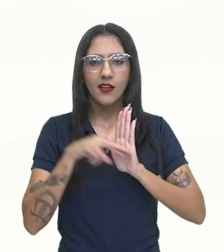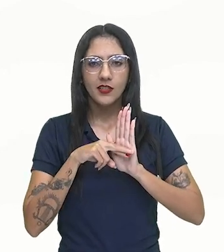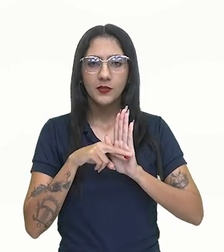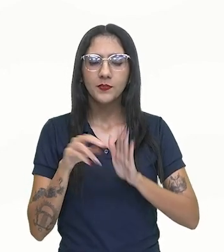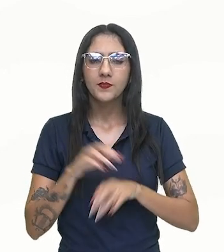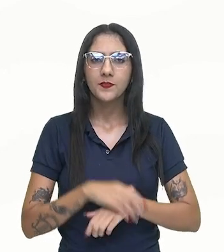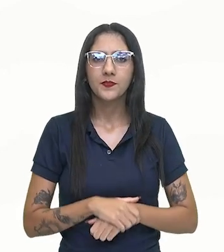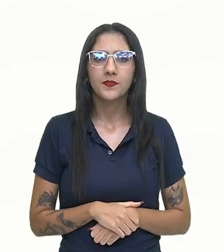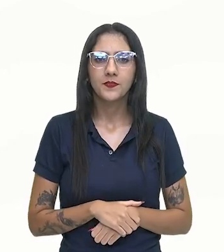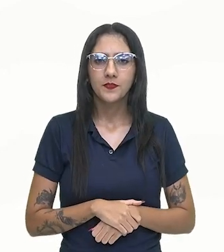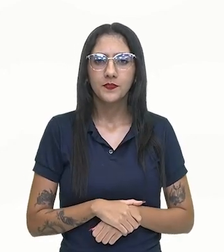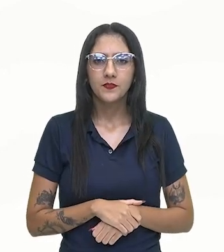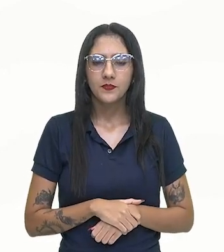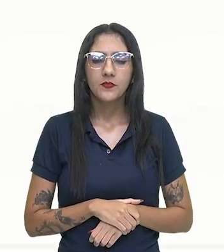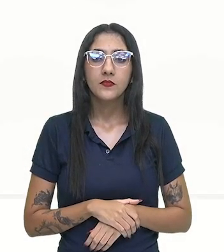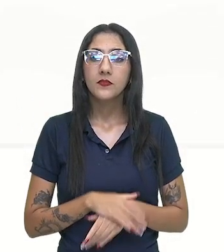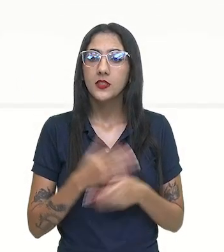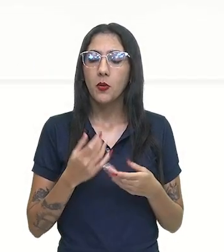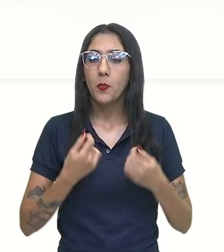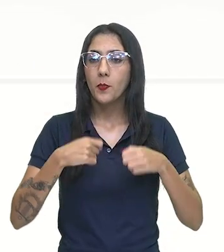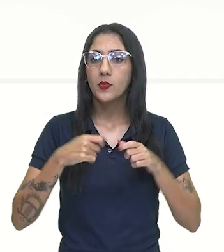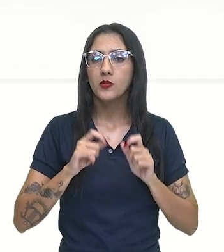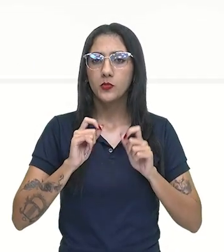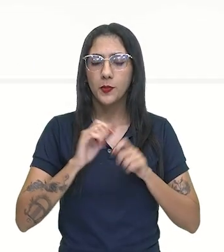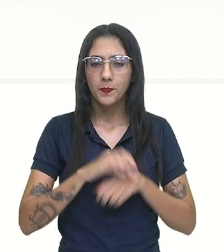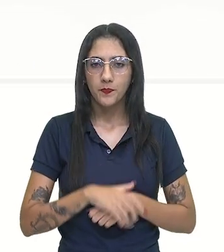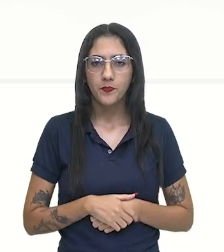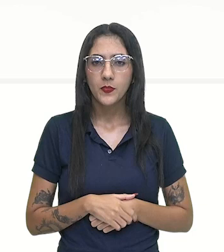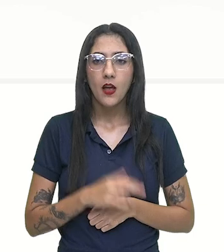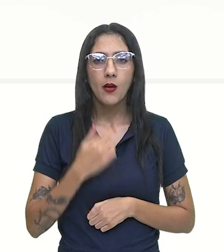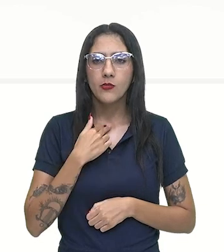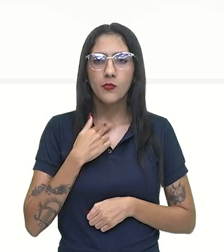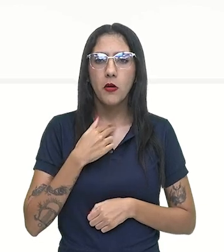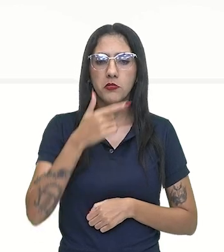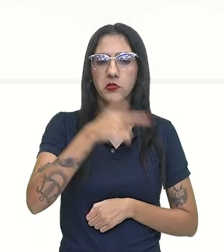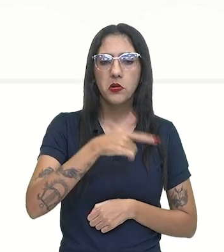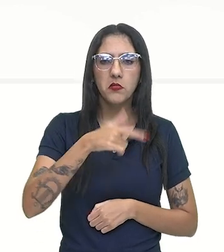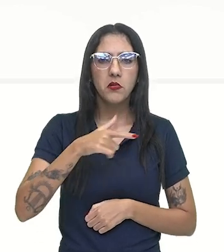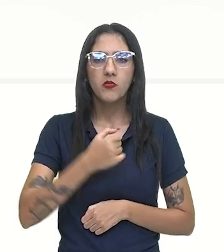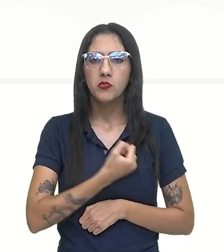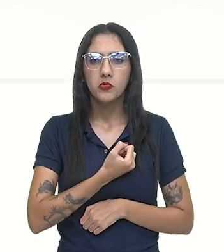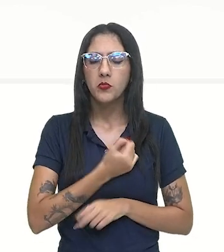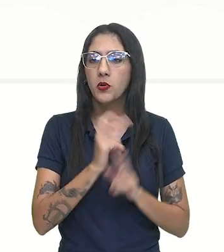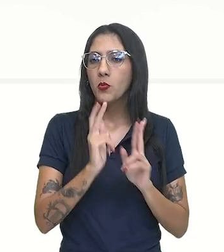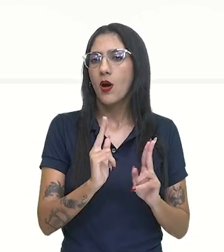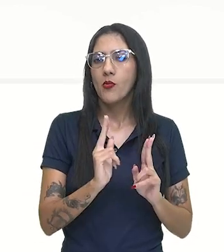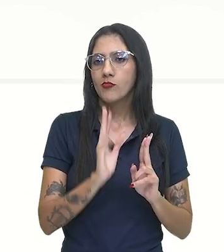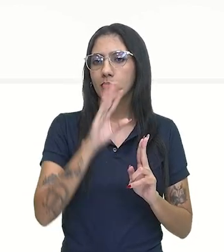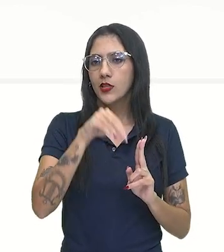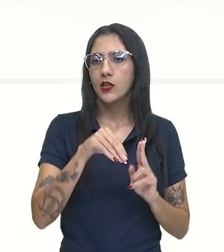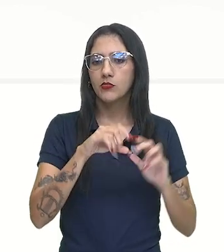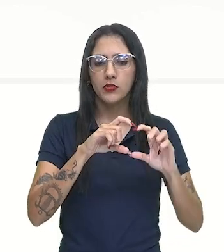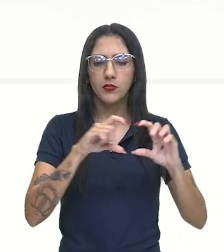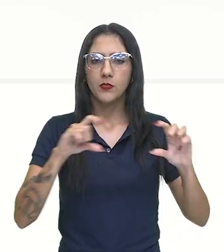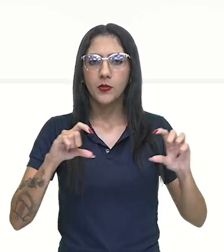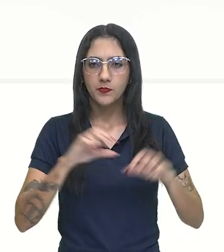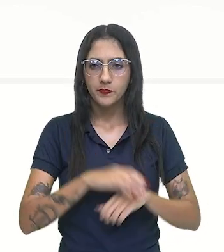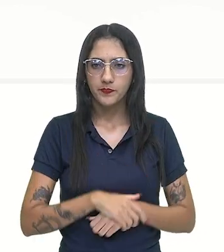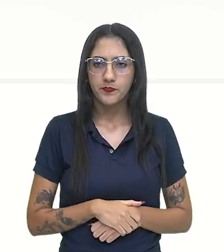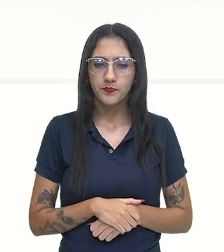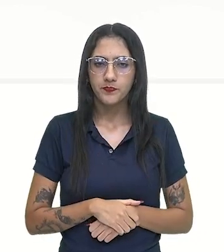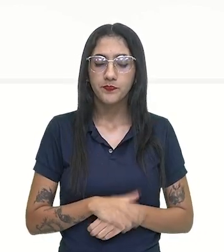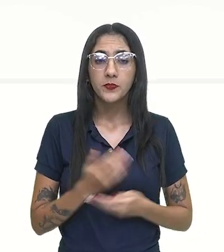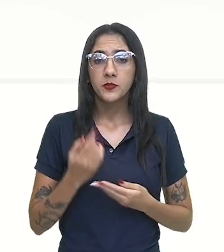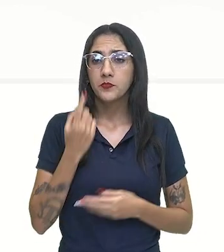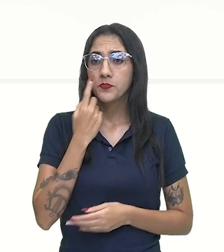nós vamos ter, então, que considerar que nós não podemos repetir, tá? Então, aqui na primeira